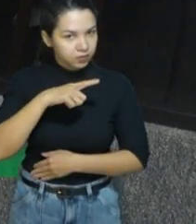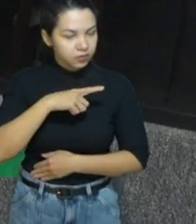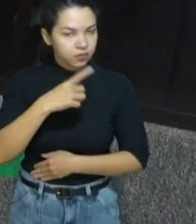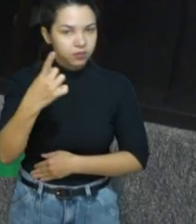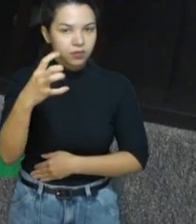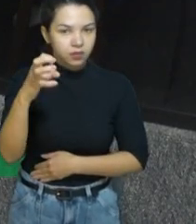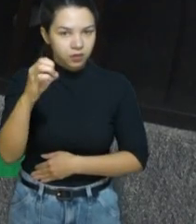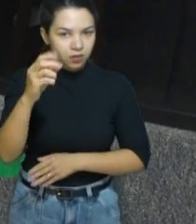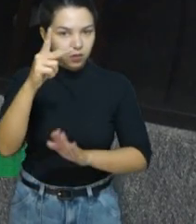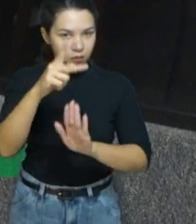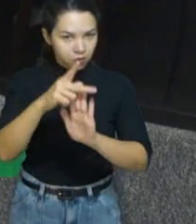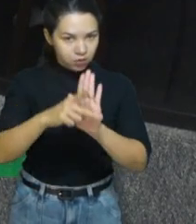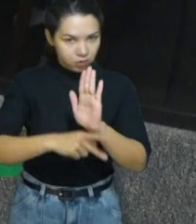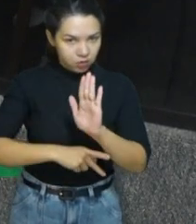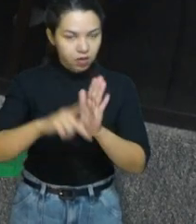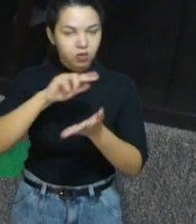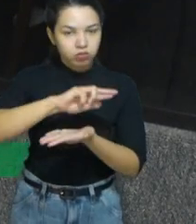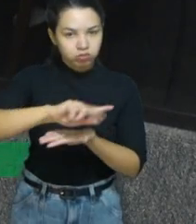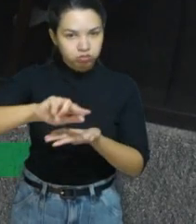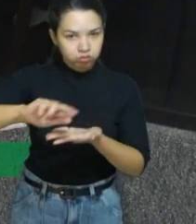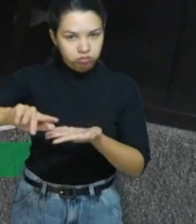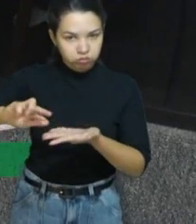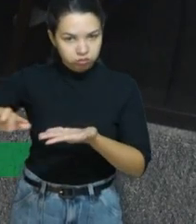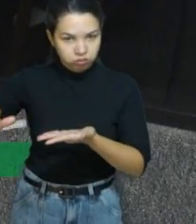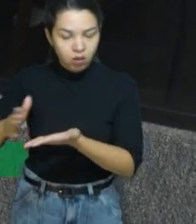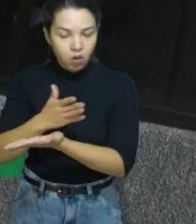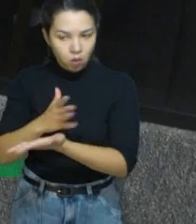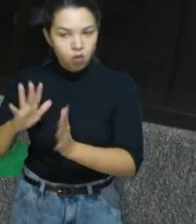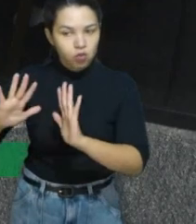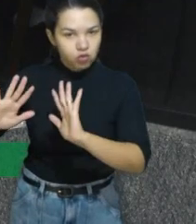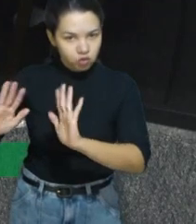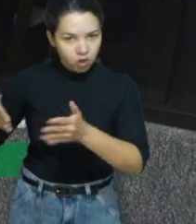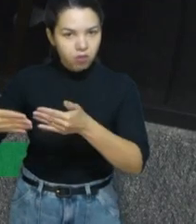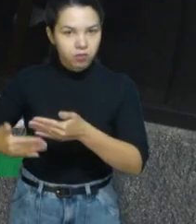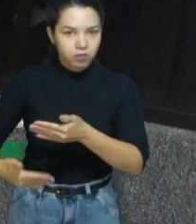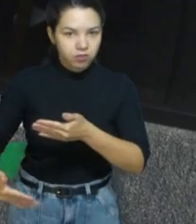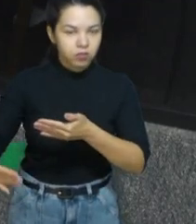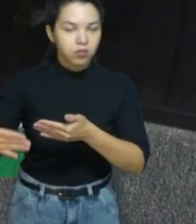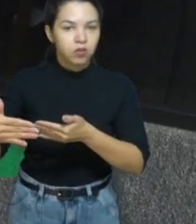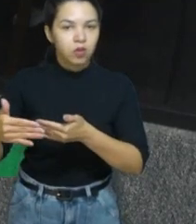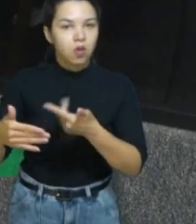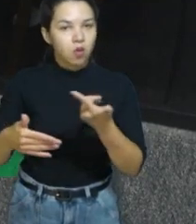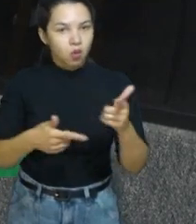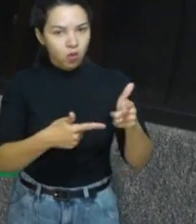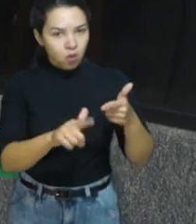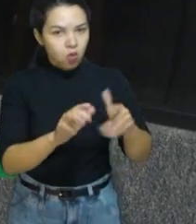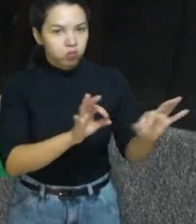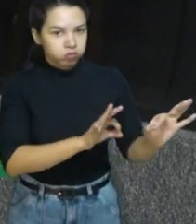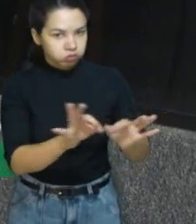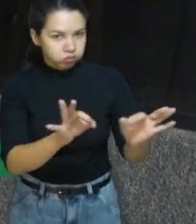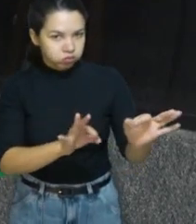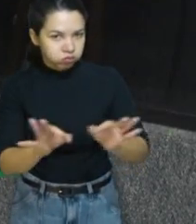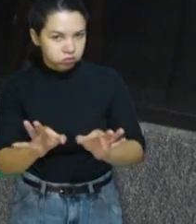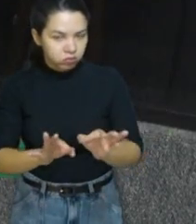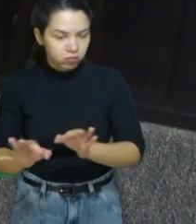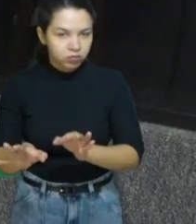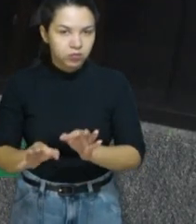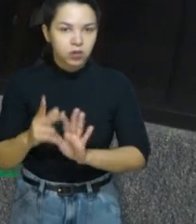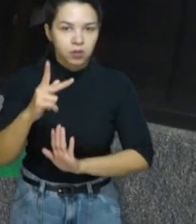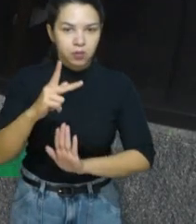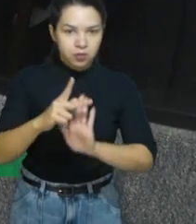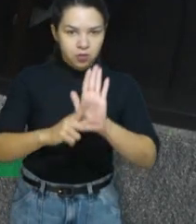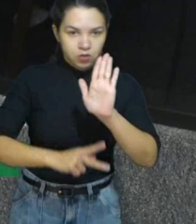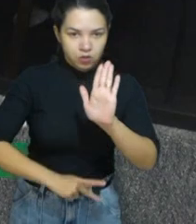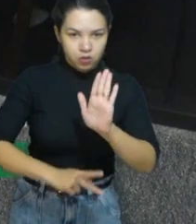sendo que alguns já foram implementados e outros estão em andamento e os demais estão em fase de elaboração. Os projetos que